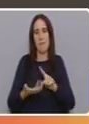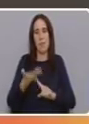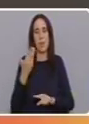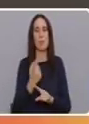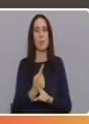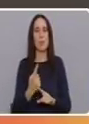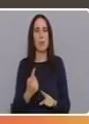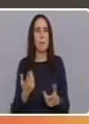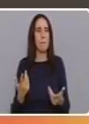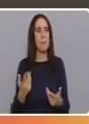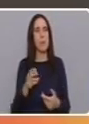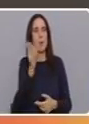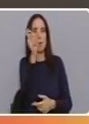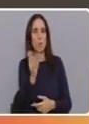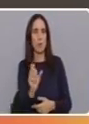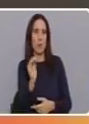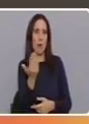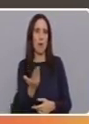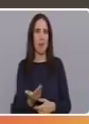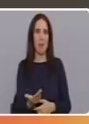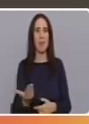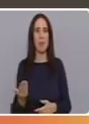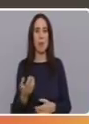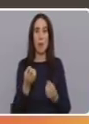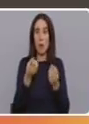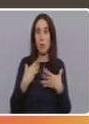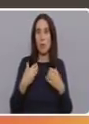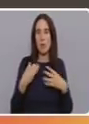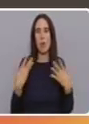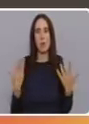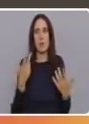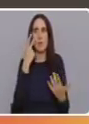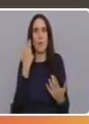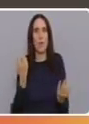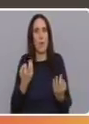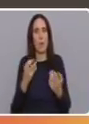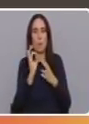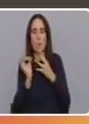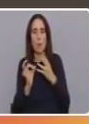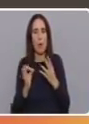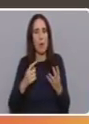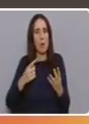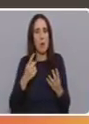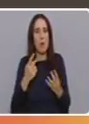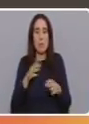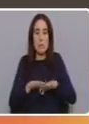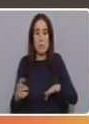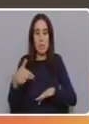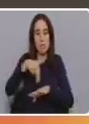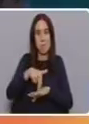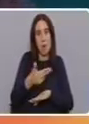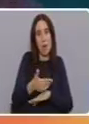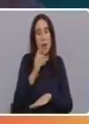porque temos a pessoa a contar-nos tudo o que viveu, os pormenores que nós estamos a viver em cena. A